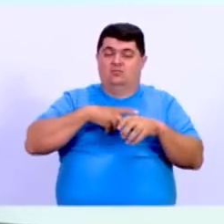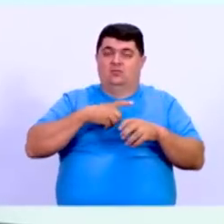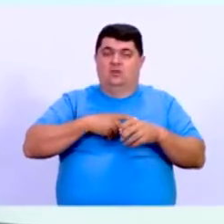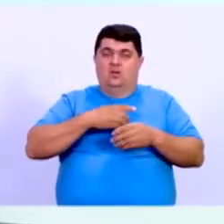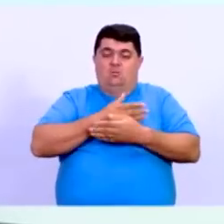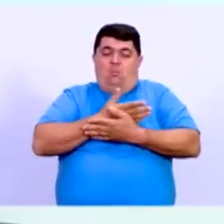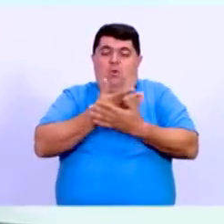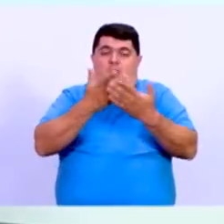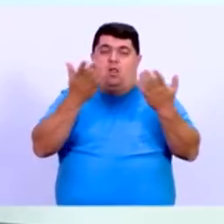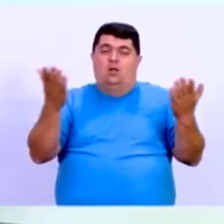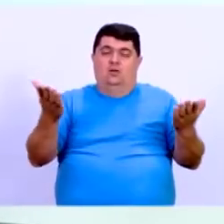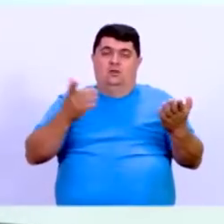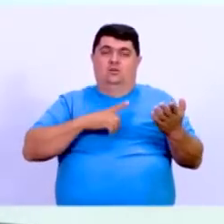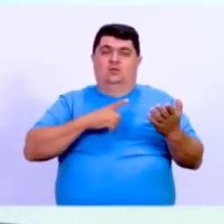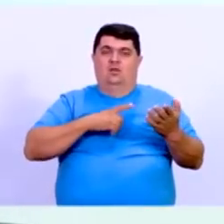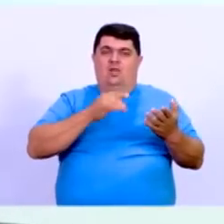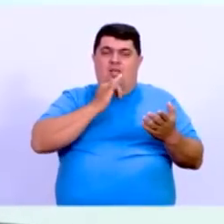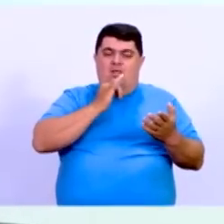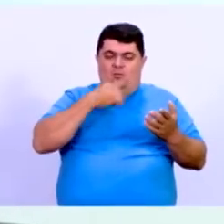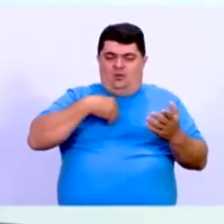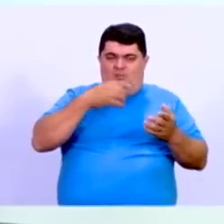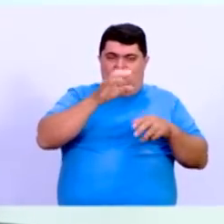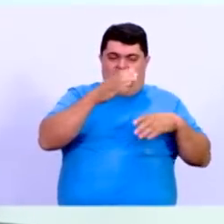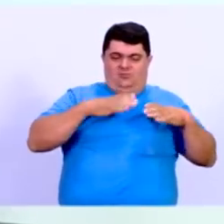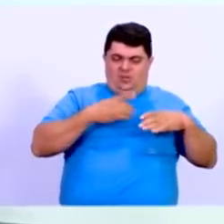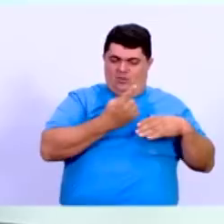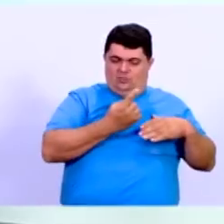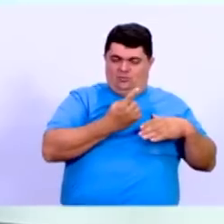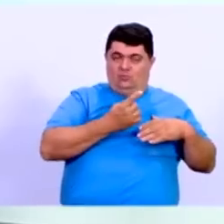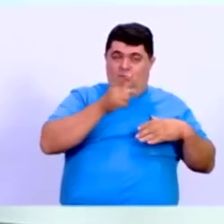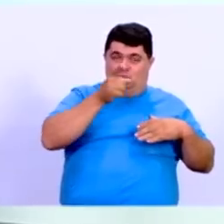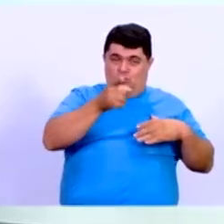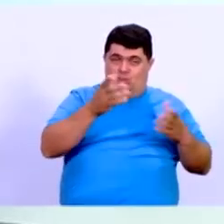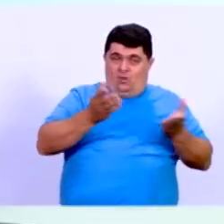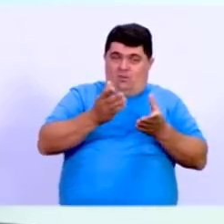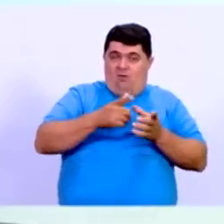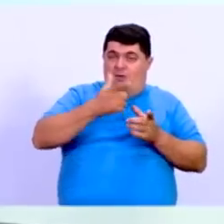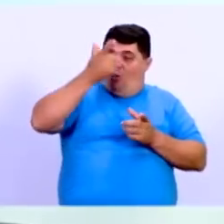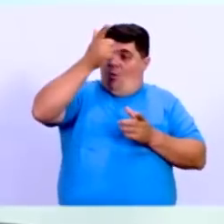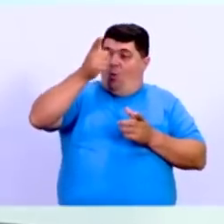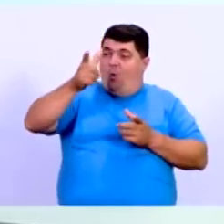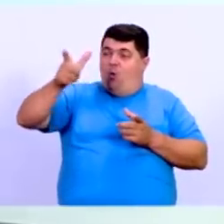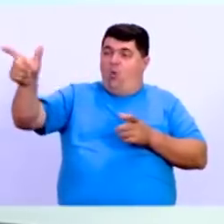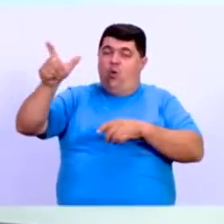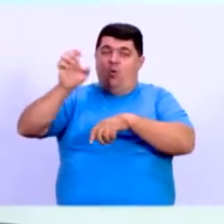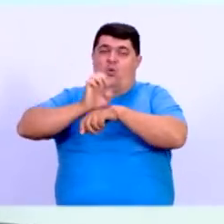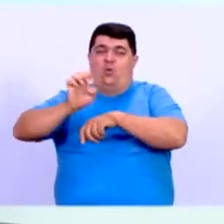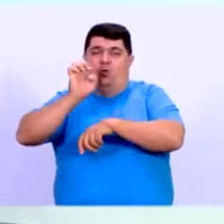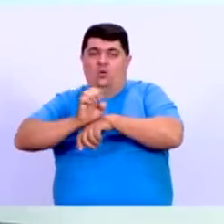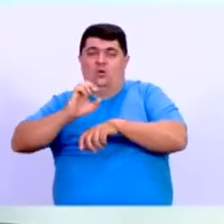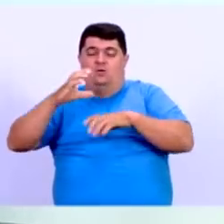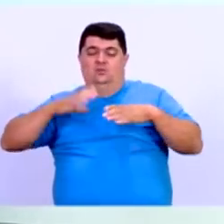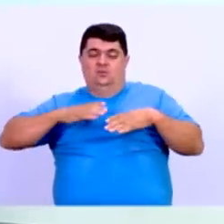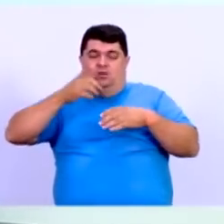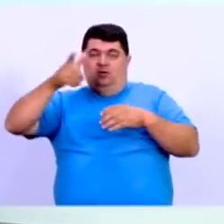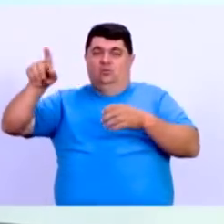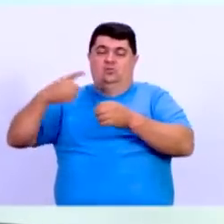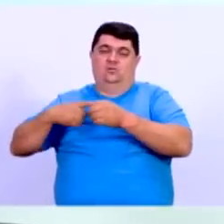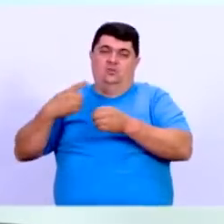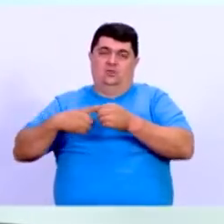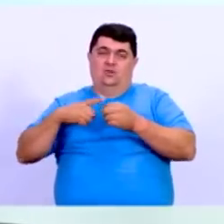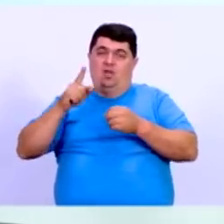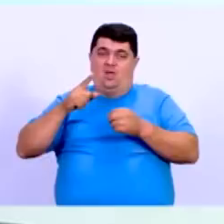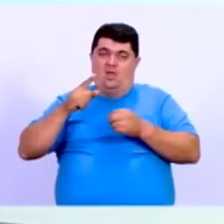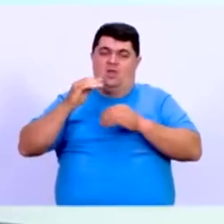né? Estamos numa cidade, você está em outra localidade aí, né? Em outra cidade, em outro estado, né? Nos assistindo. Isso aqui é a